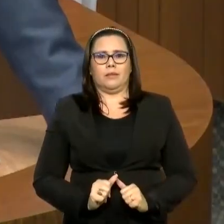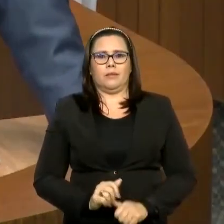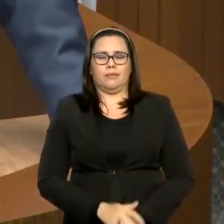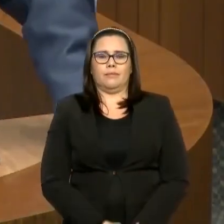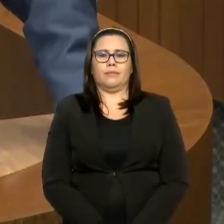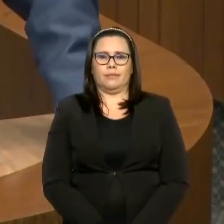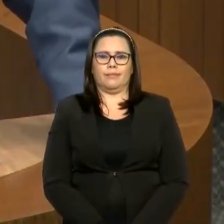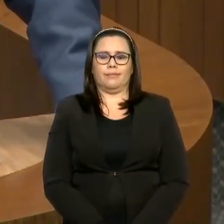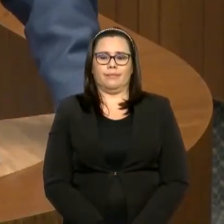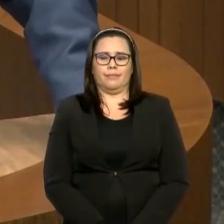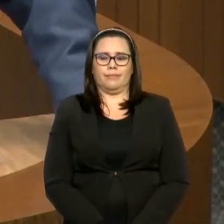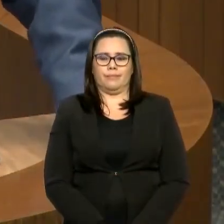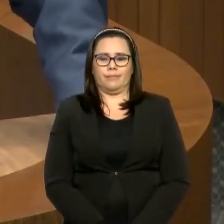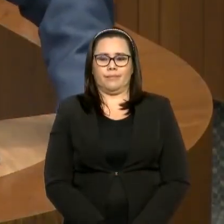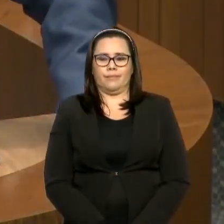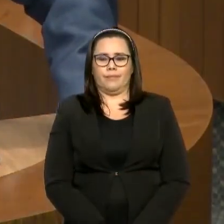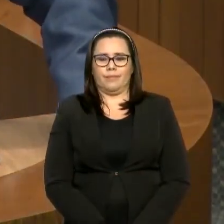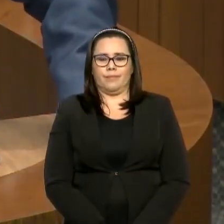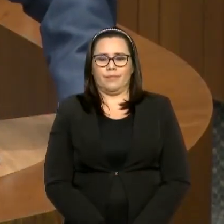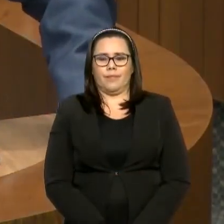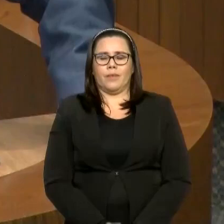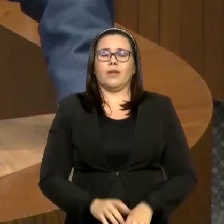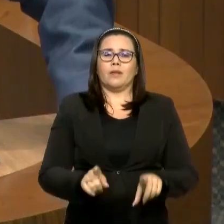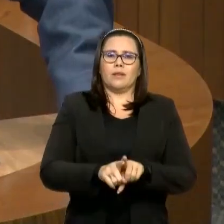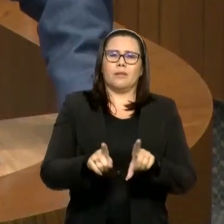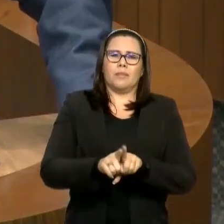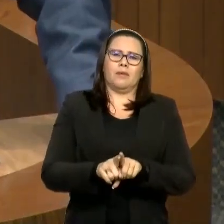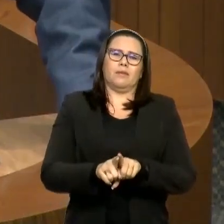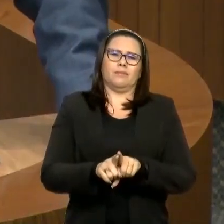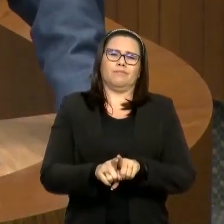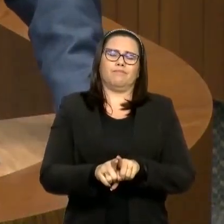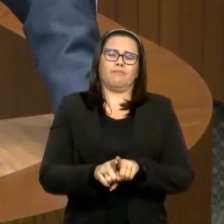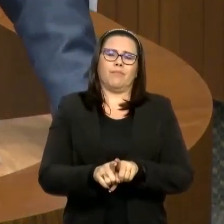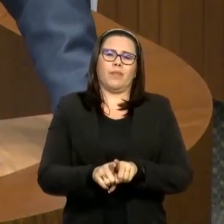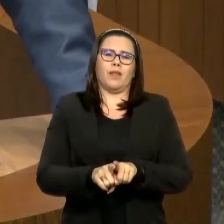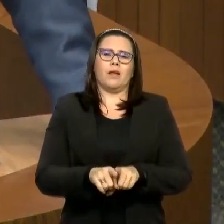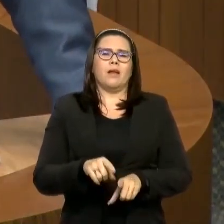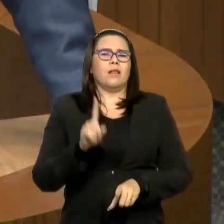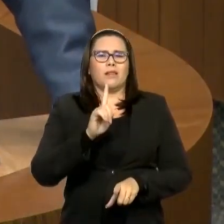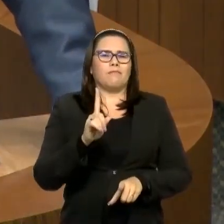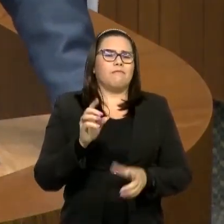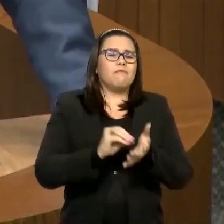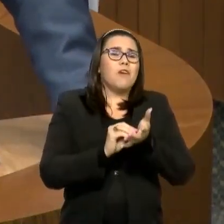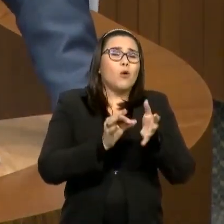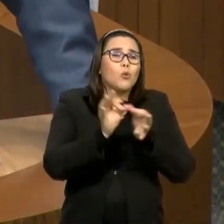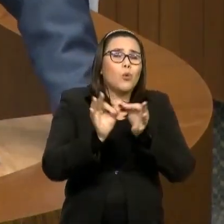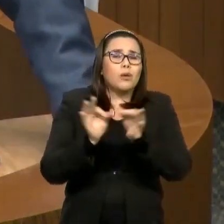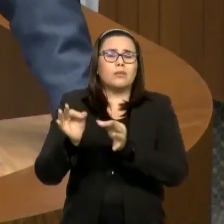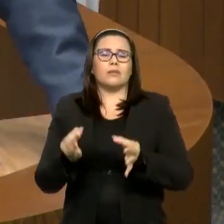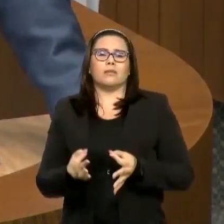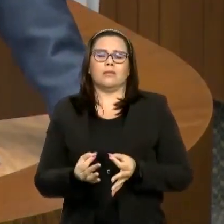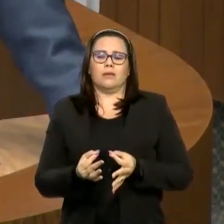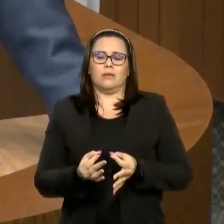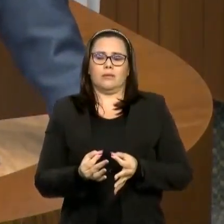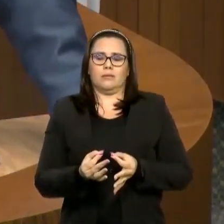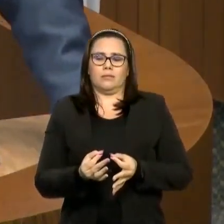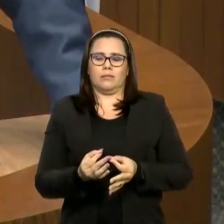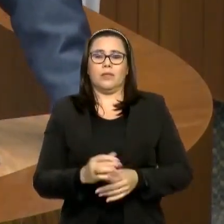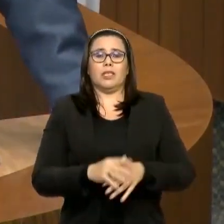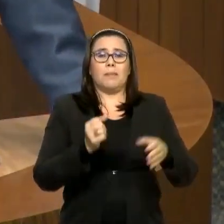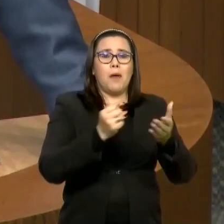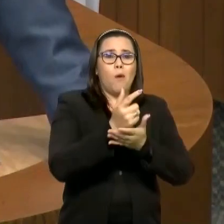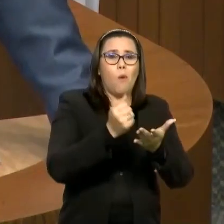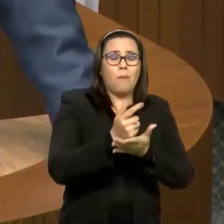o deputado Júlio Mendonça destacou a importância da certificação dos frigoríficos do estado. Eu tive há uns 15 dias conversando